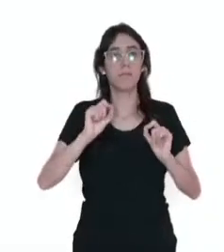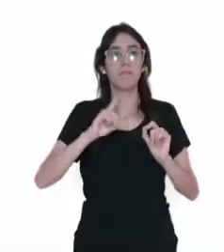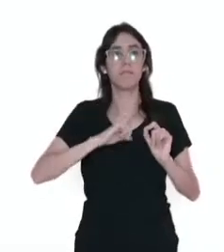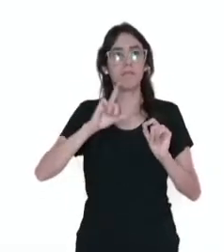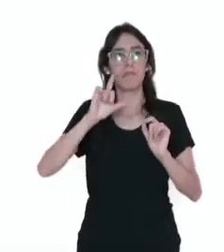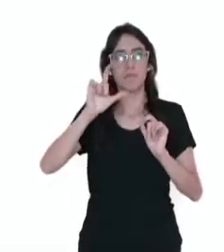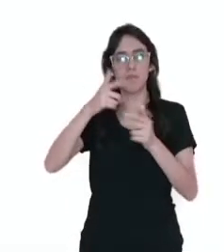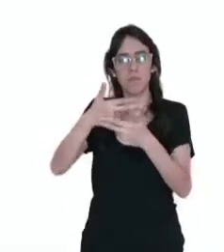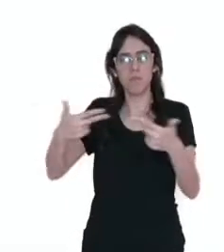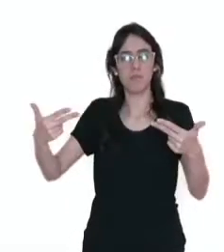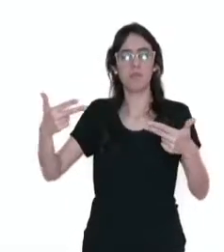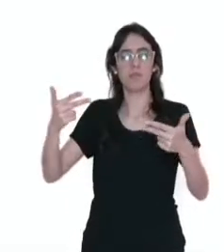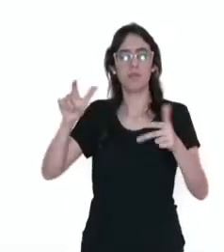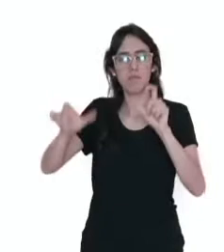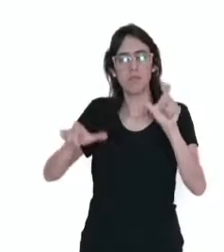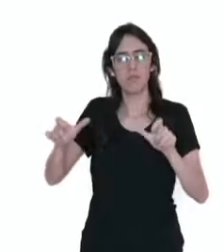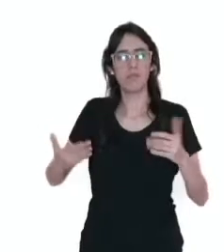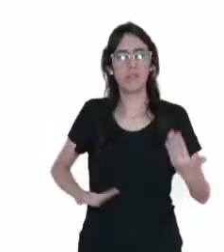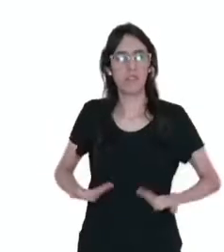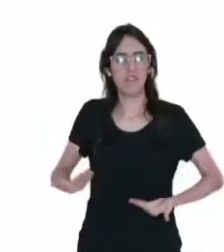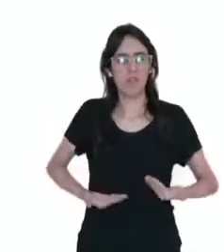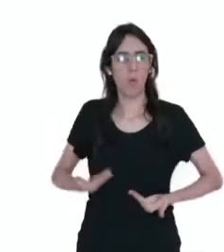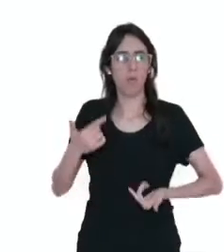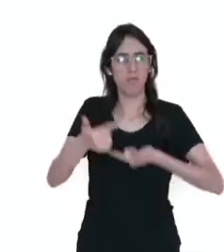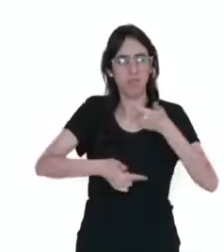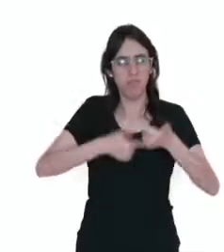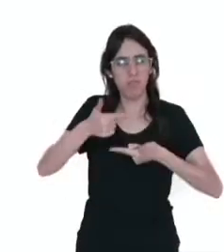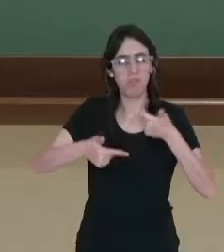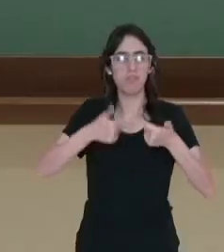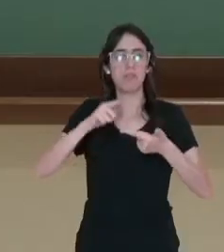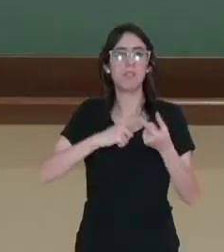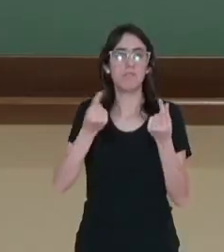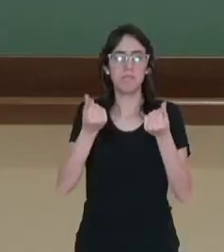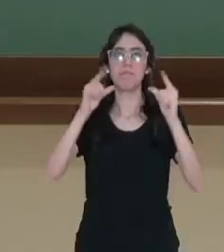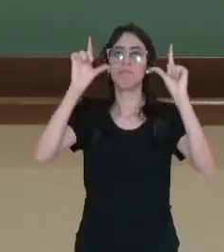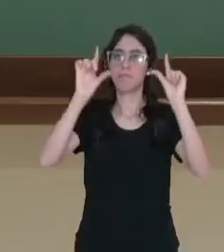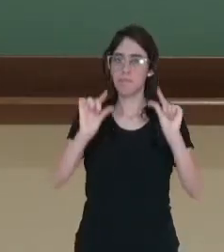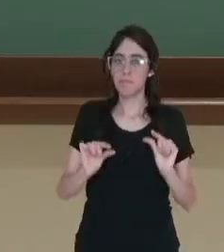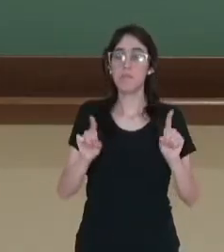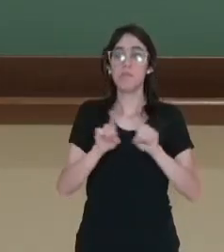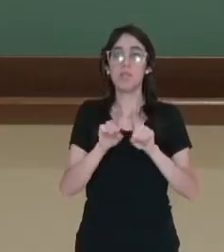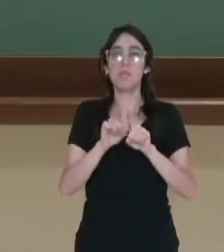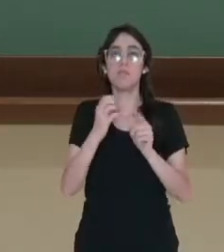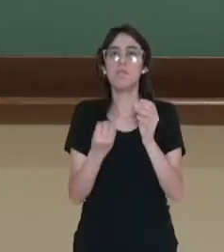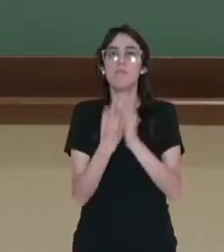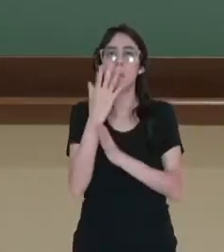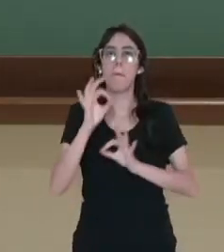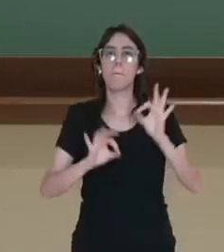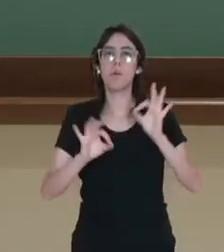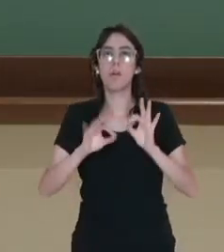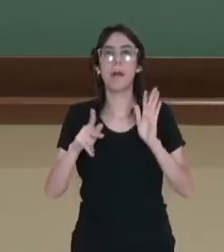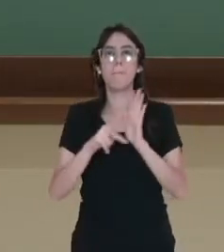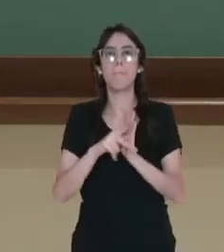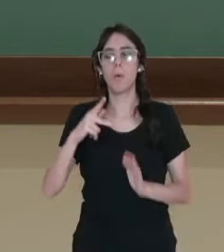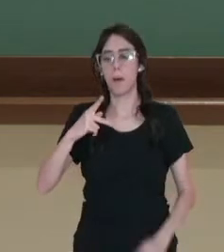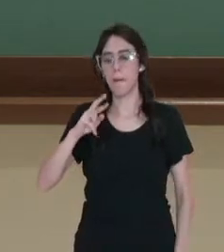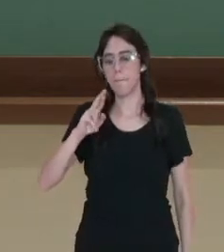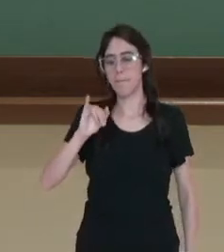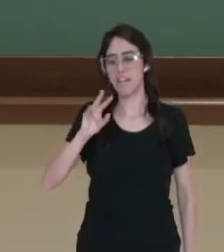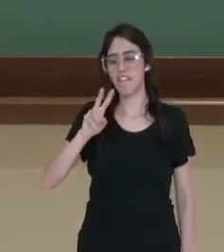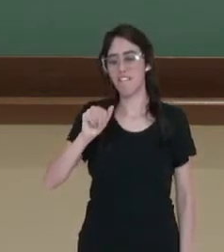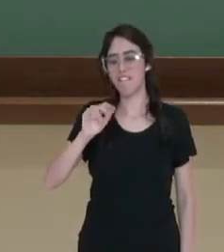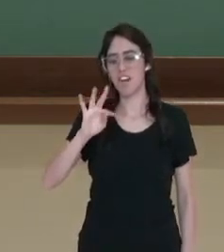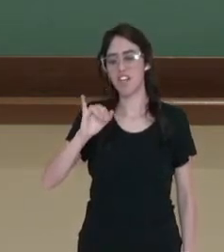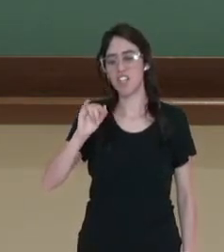gastos reduzidos. E houve uma continuidade do programa de privatizações que já havia sido iniciado por